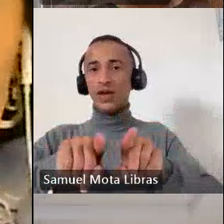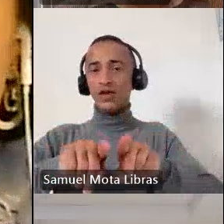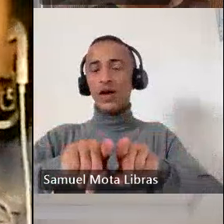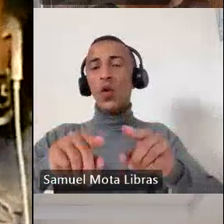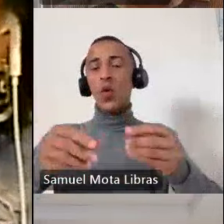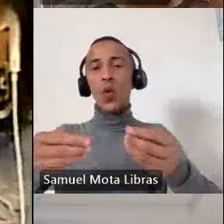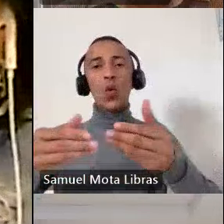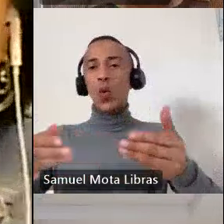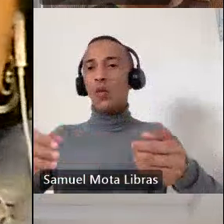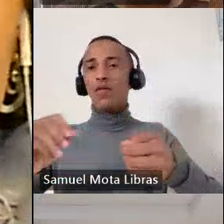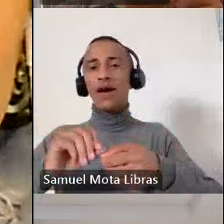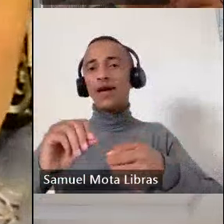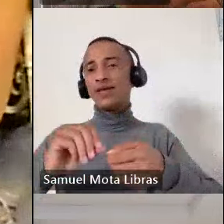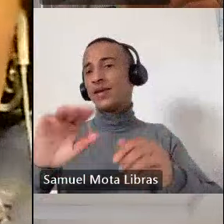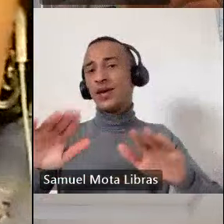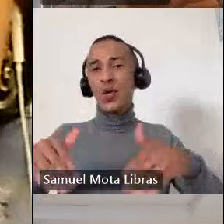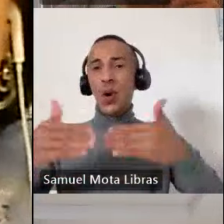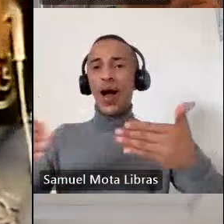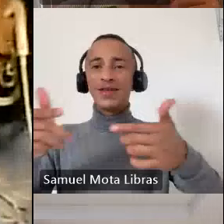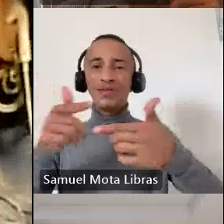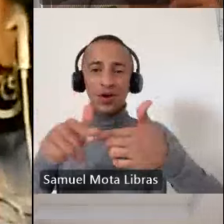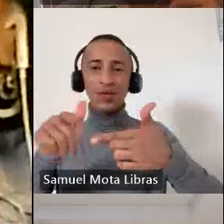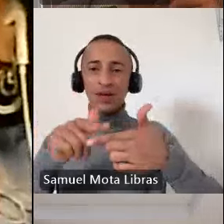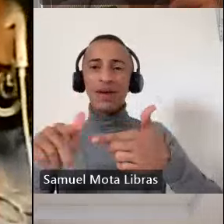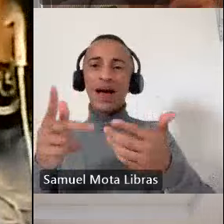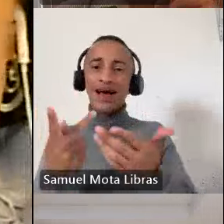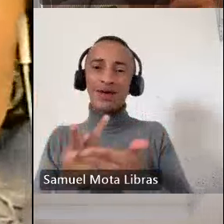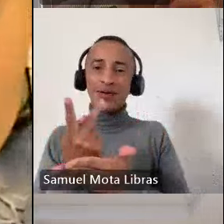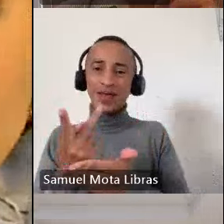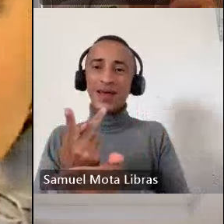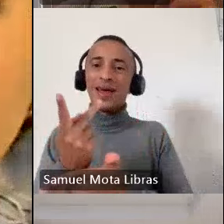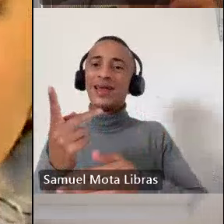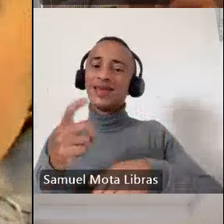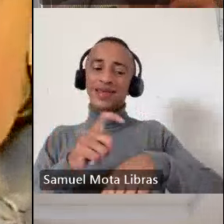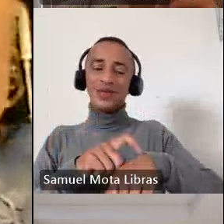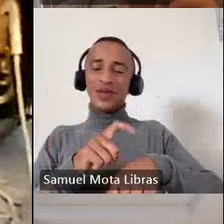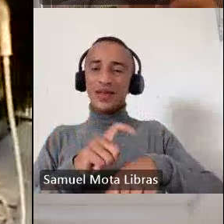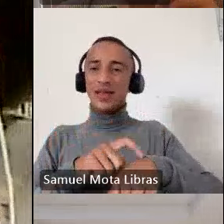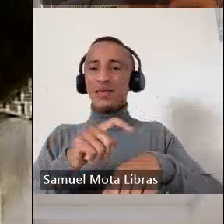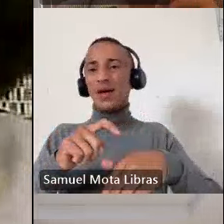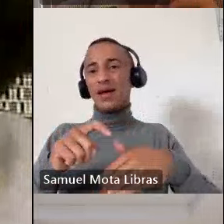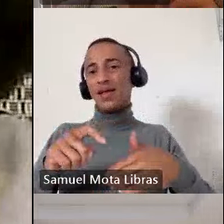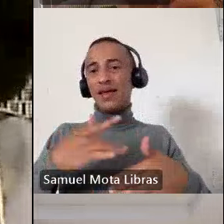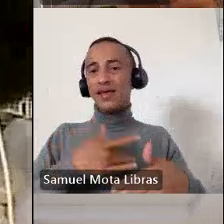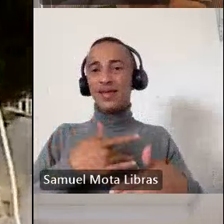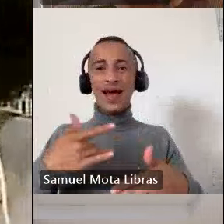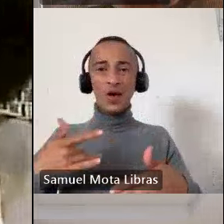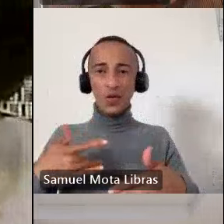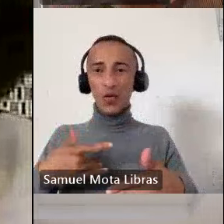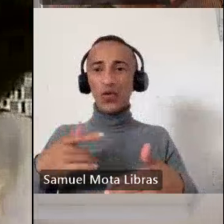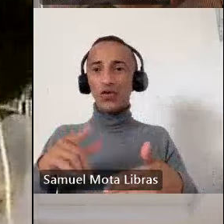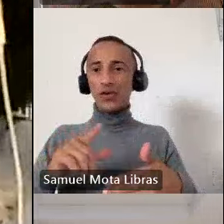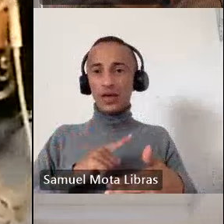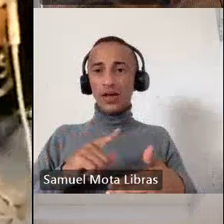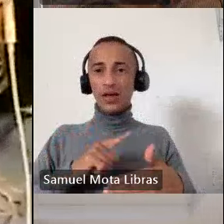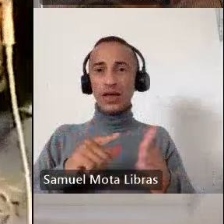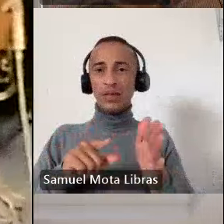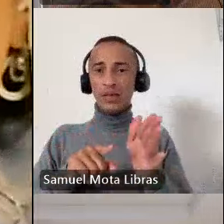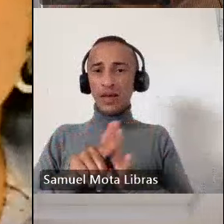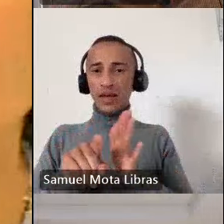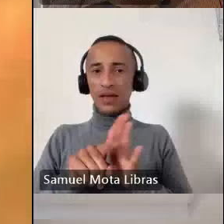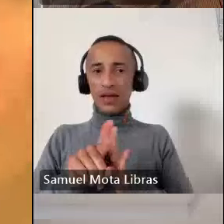principais problemas então Eh na área de saúde por exemplo né você tem as pesquisas que você vai Pesquisa sobre